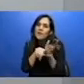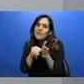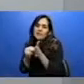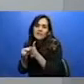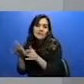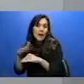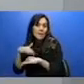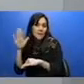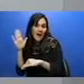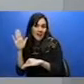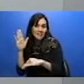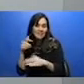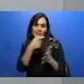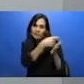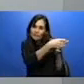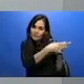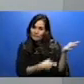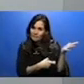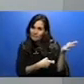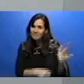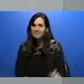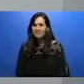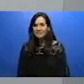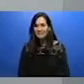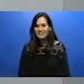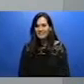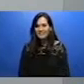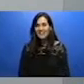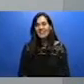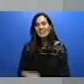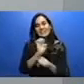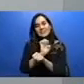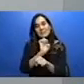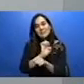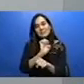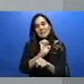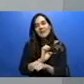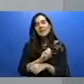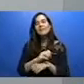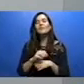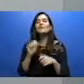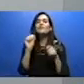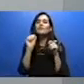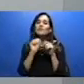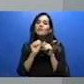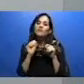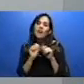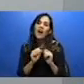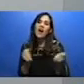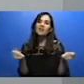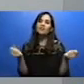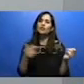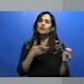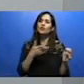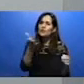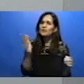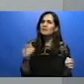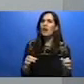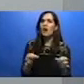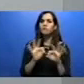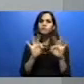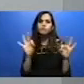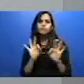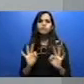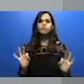cidade e produzam o texto de vocês. Espero, então, que vocês façam, que vocês coloquem o capricho,